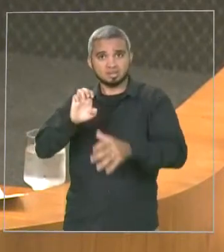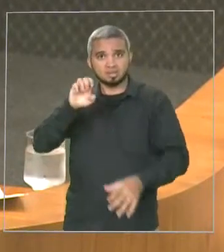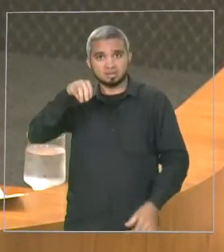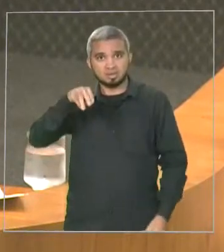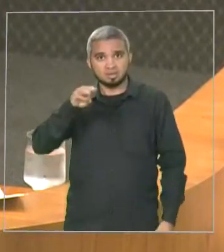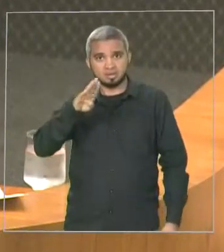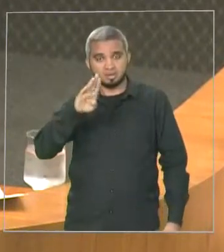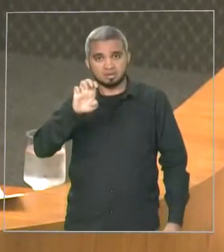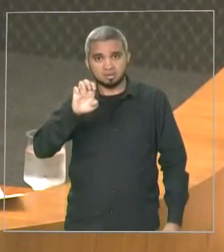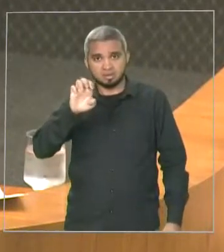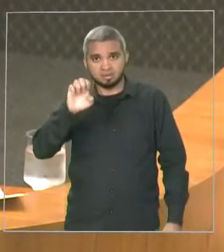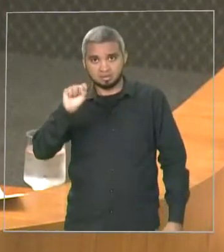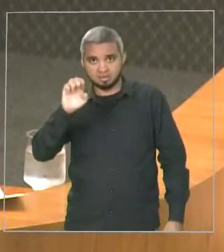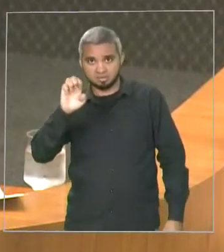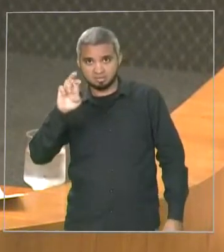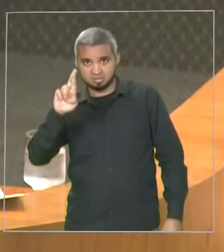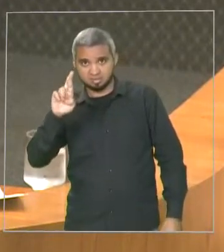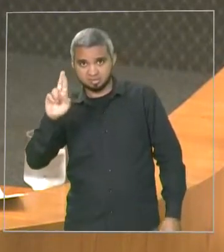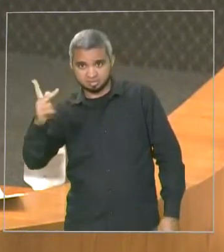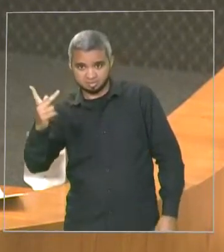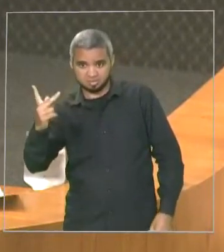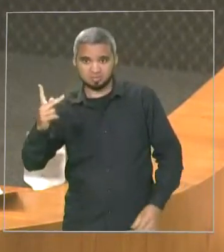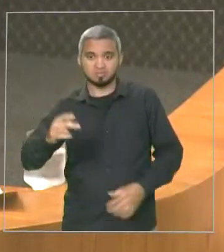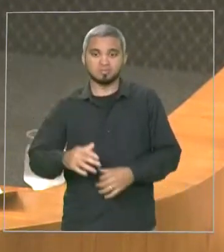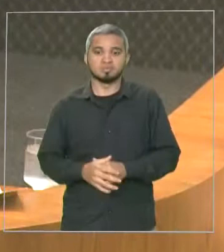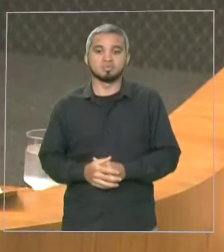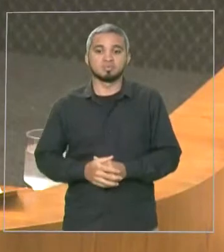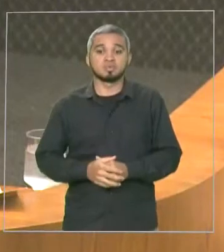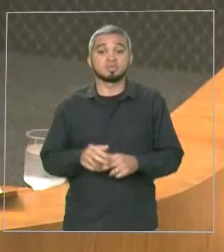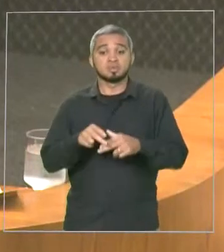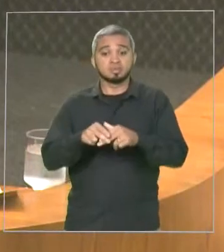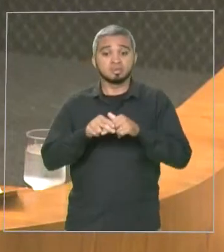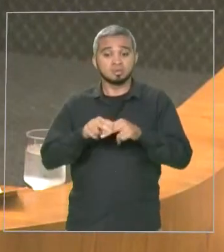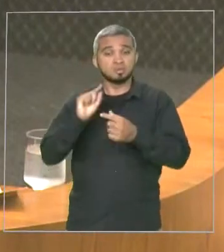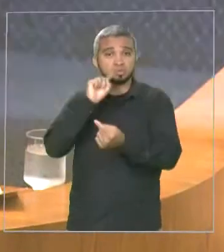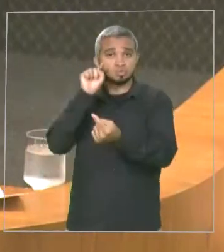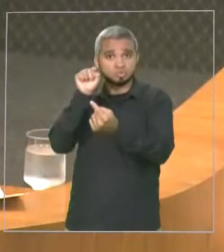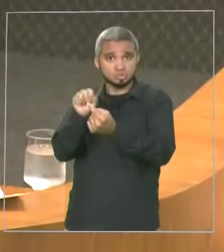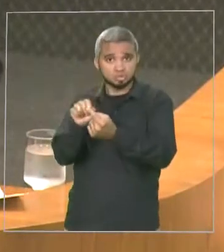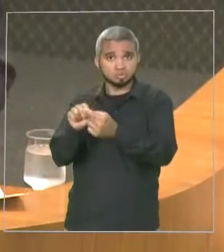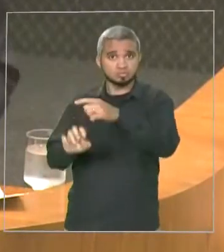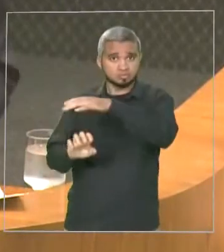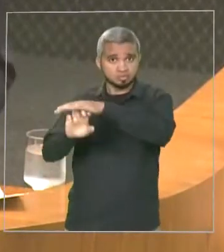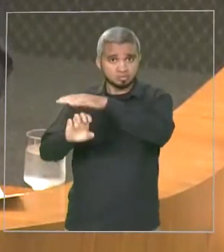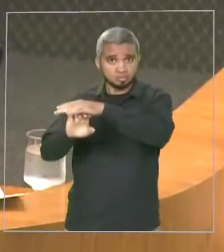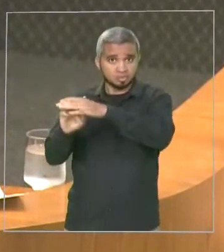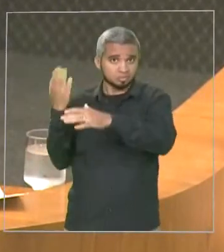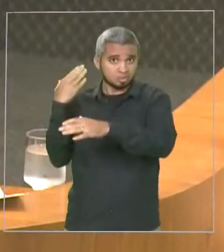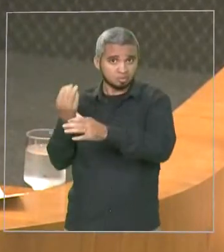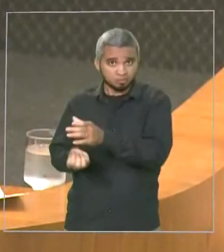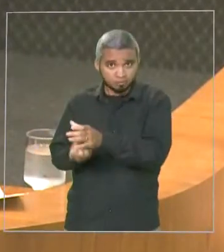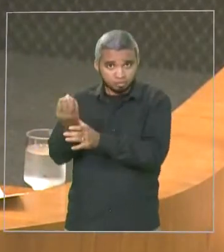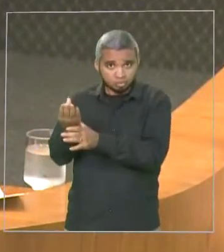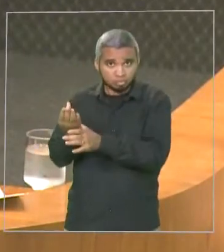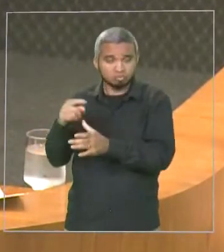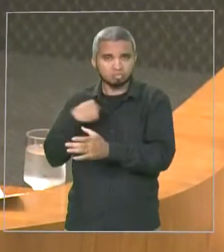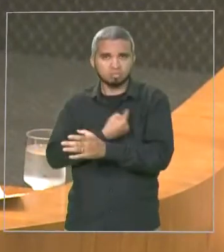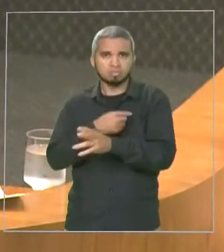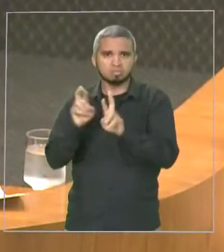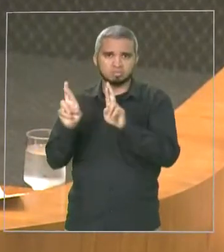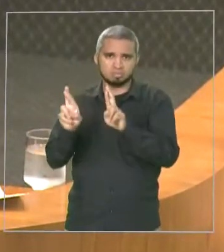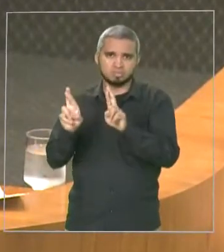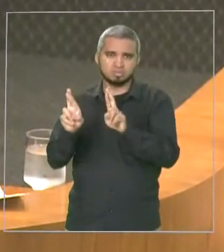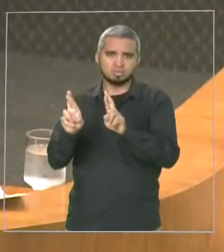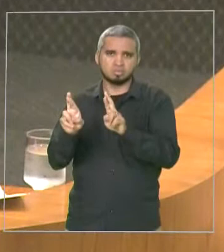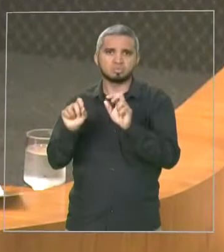o 100% da saúde, que eu acho que esse era o intuito quando ela foi criada, esse é o objetivo. Esperamos que, com isso, a gente possa